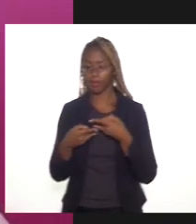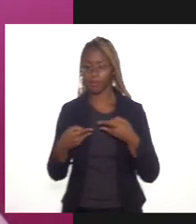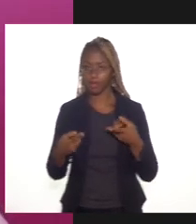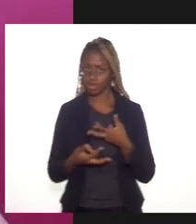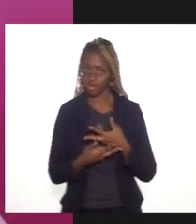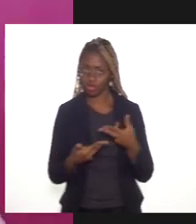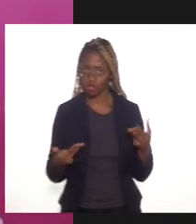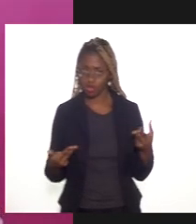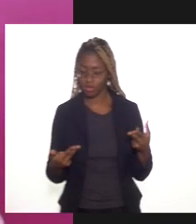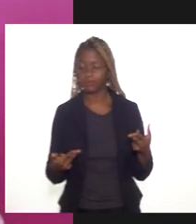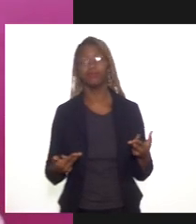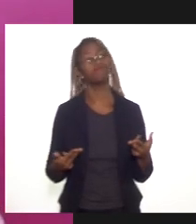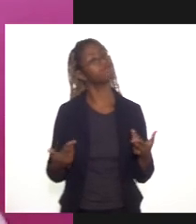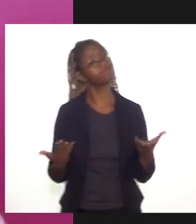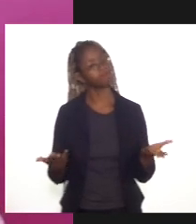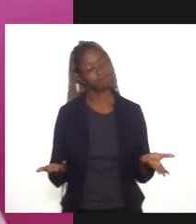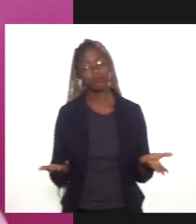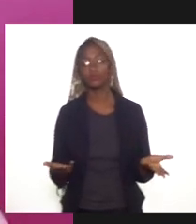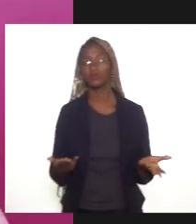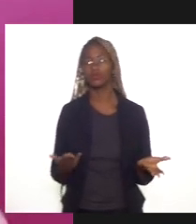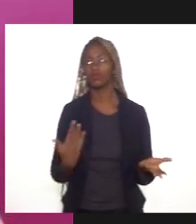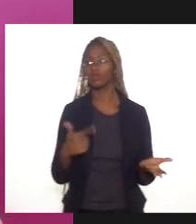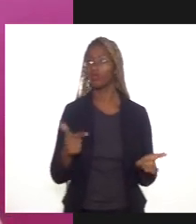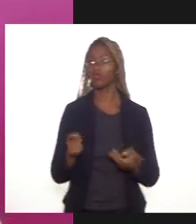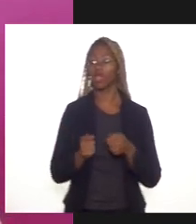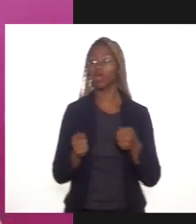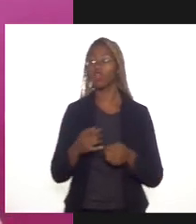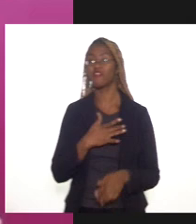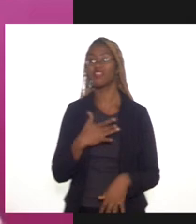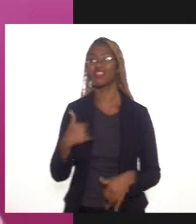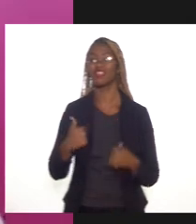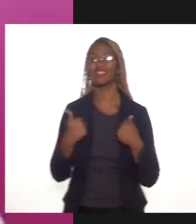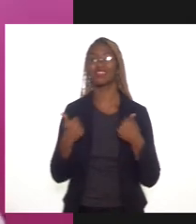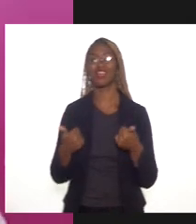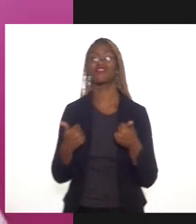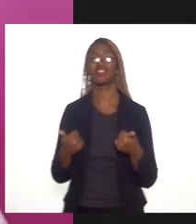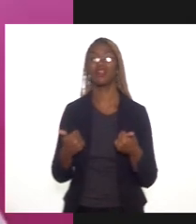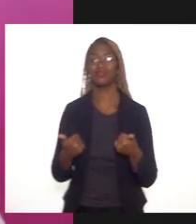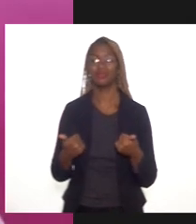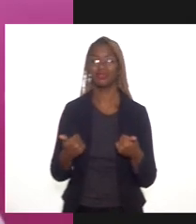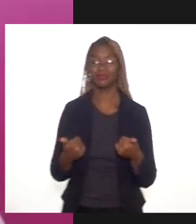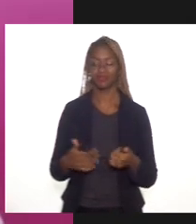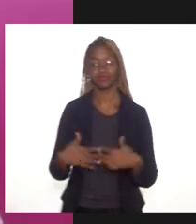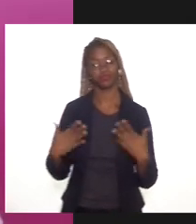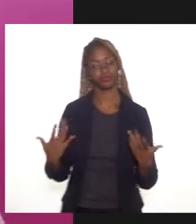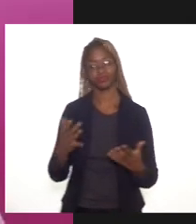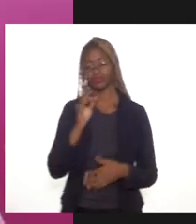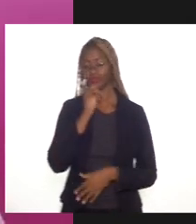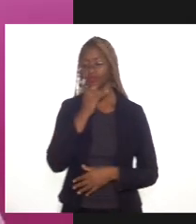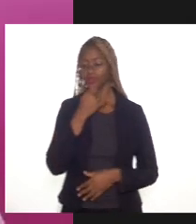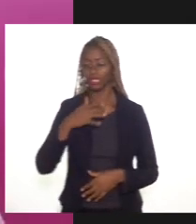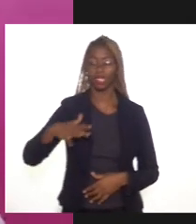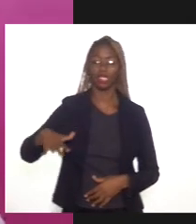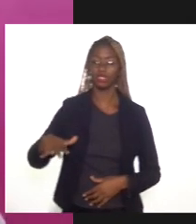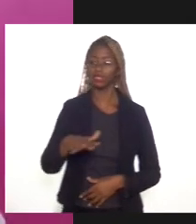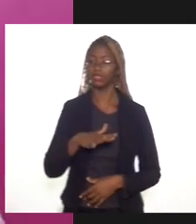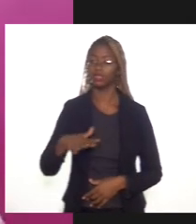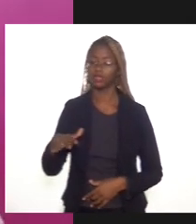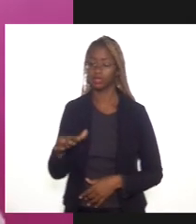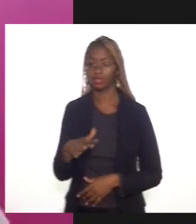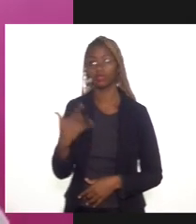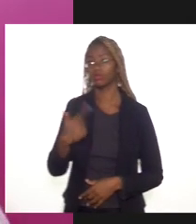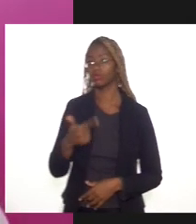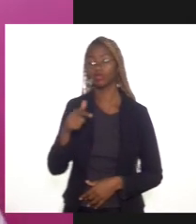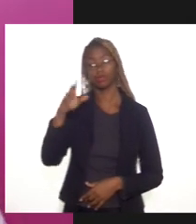não roda essa economia. Então, a gente vê que, infelizmente, essa área não está sendo